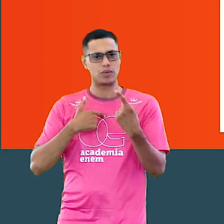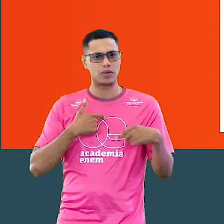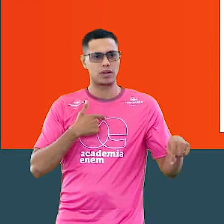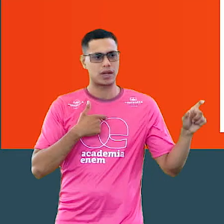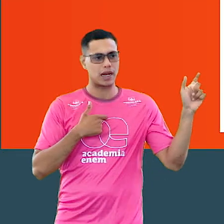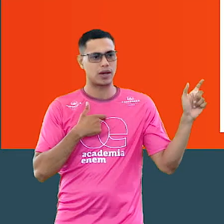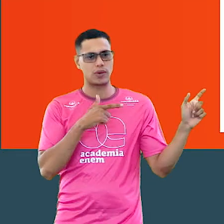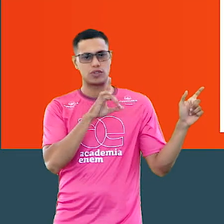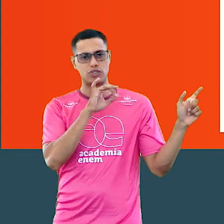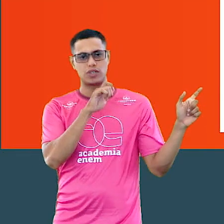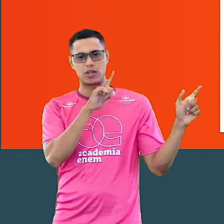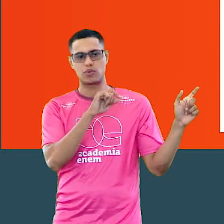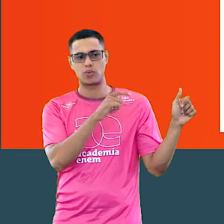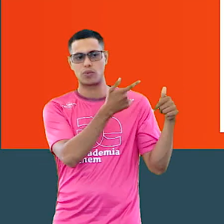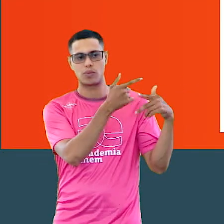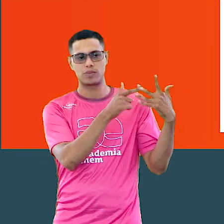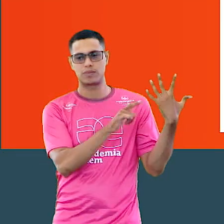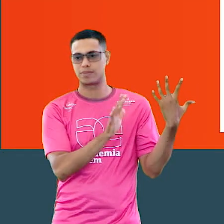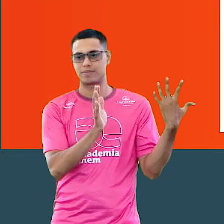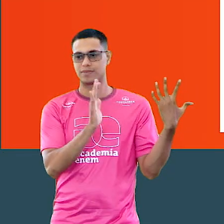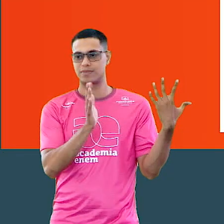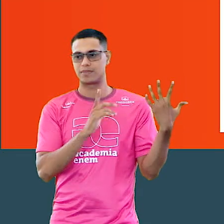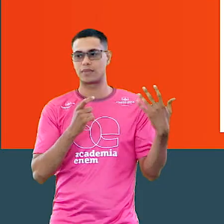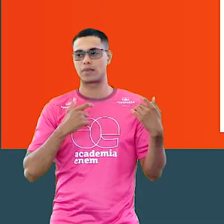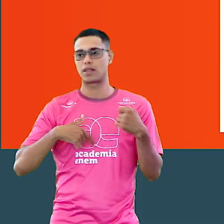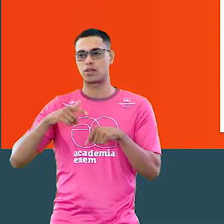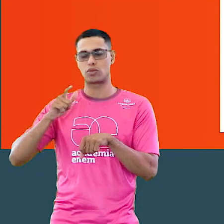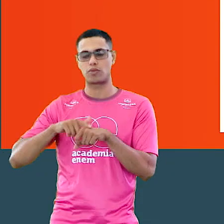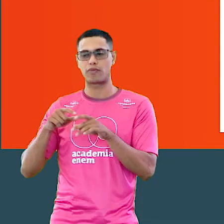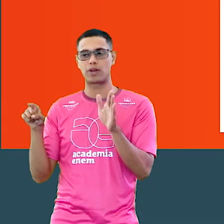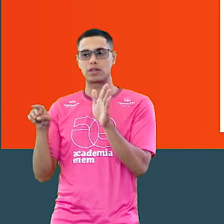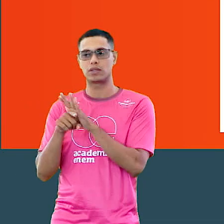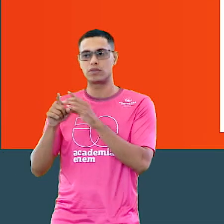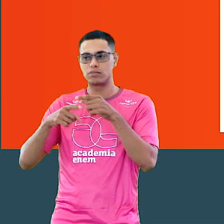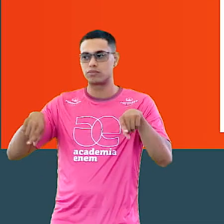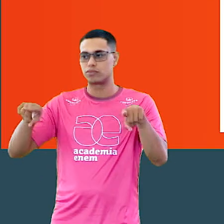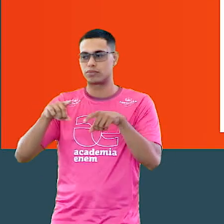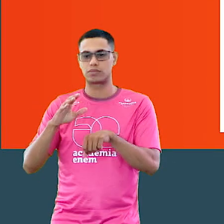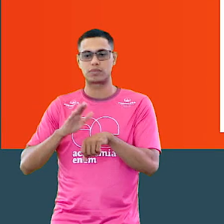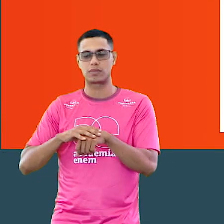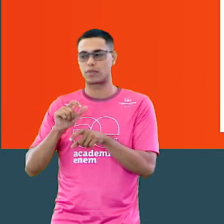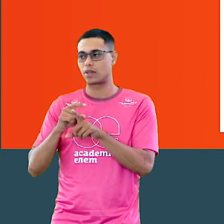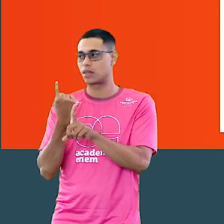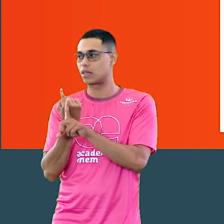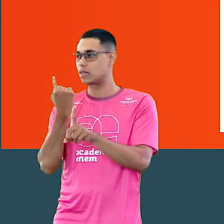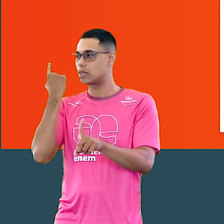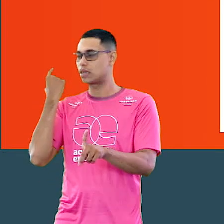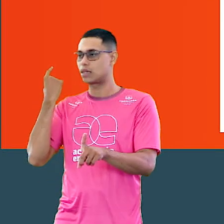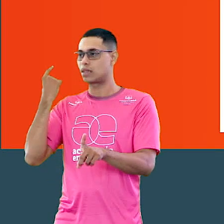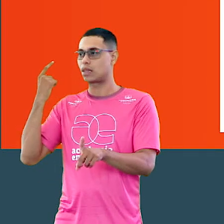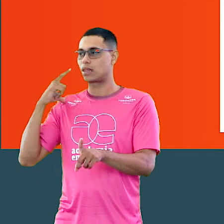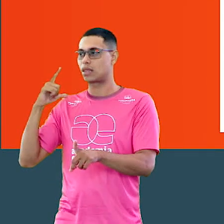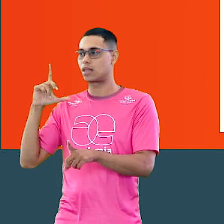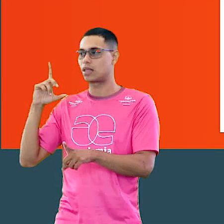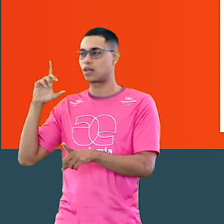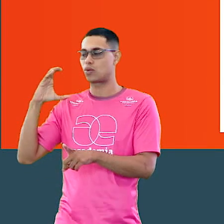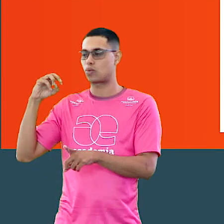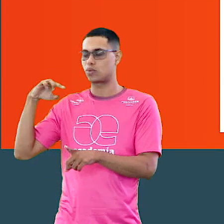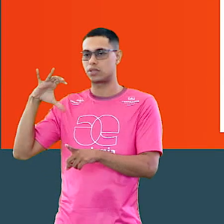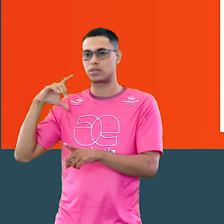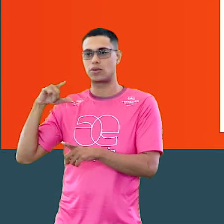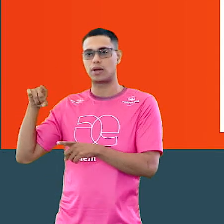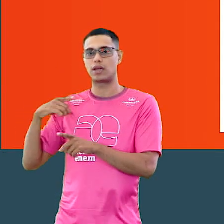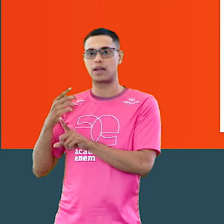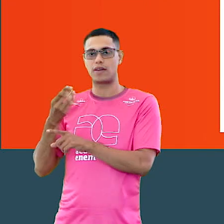Haroldinho, do Diego, de nenhum dos professores que passaram aqui. Eu estou falando de uma pessoa que nasceu na favela, que foi doméstica, e